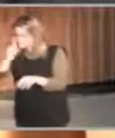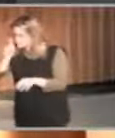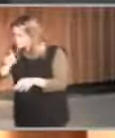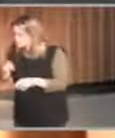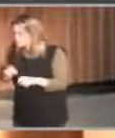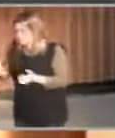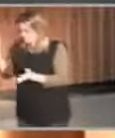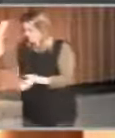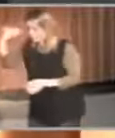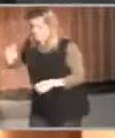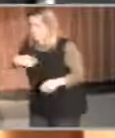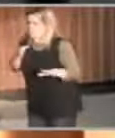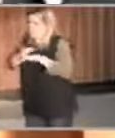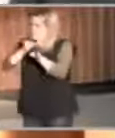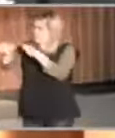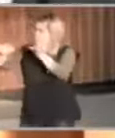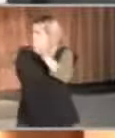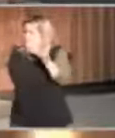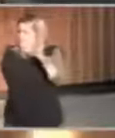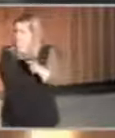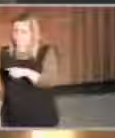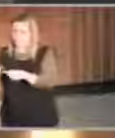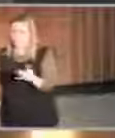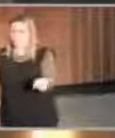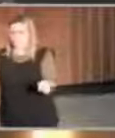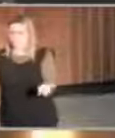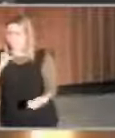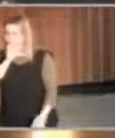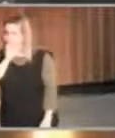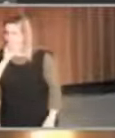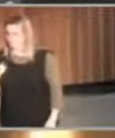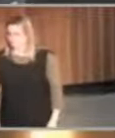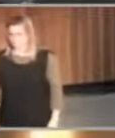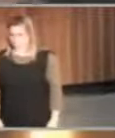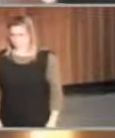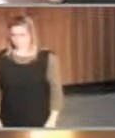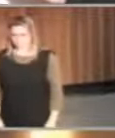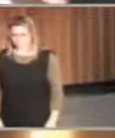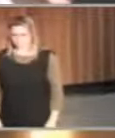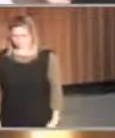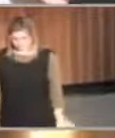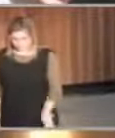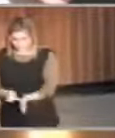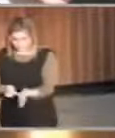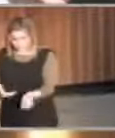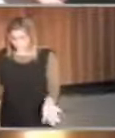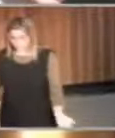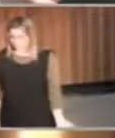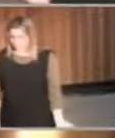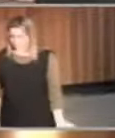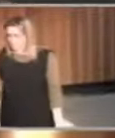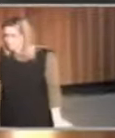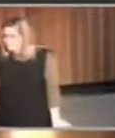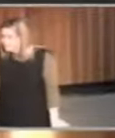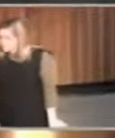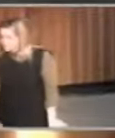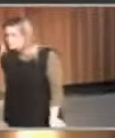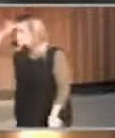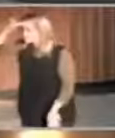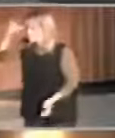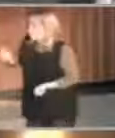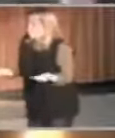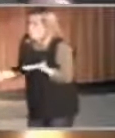a grande pergunta é por quê que uma geração tão apaixonada não consegue